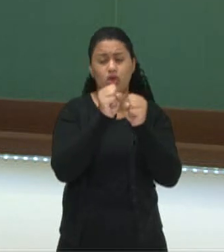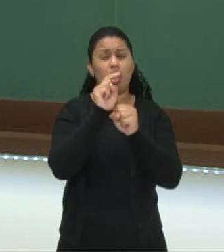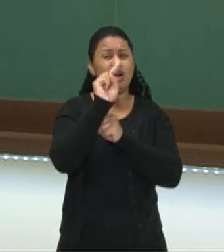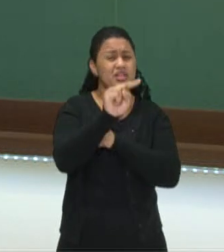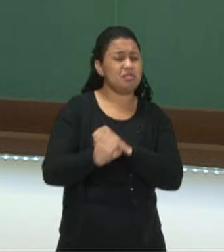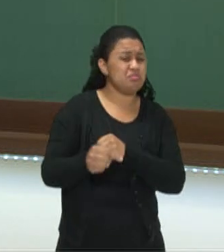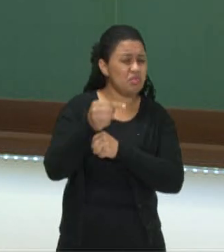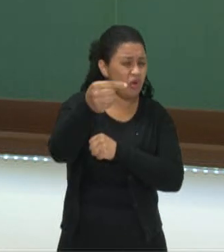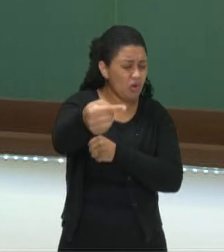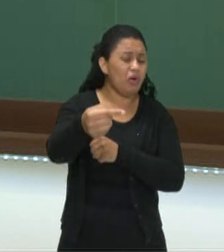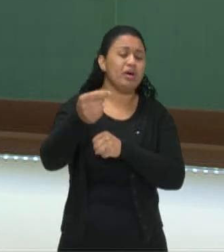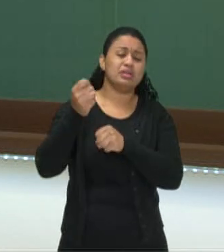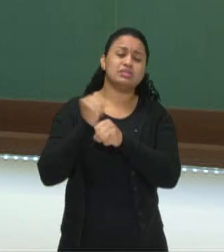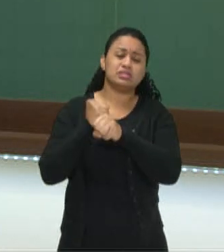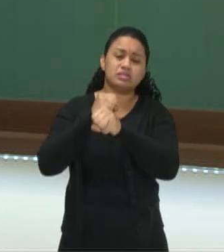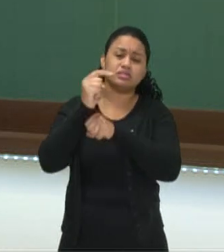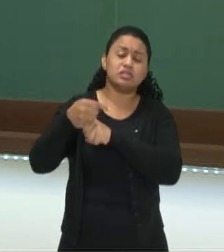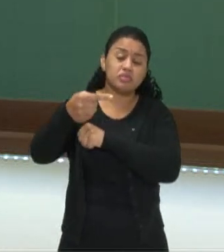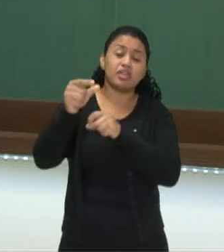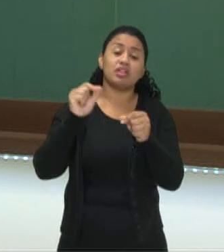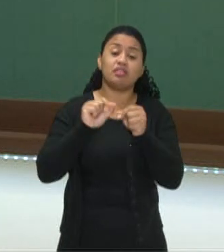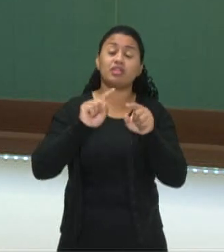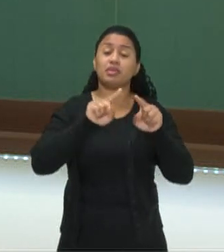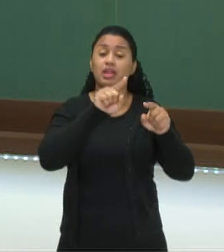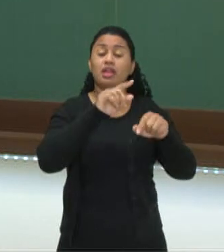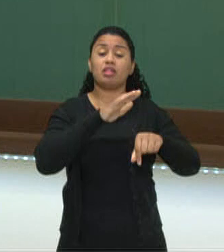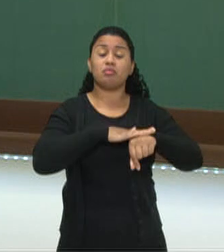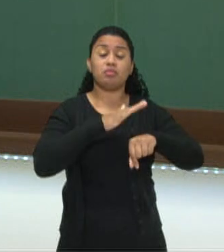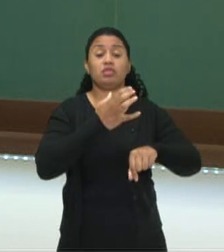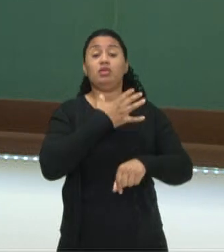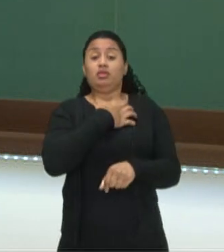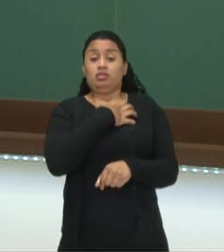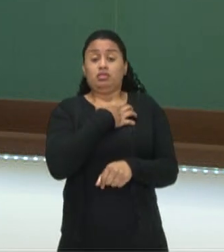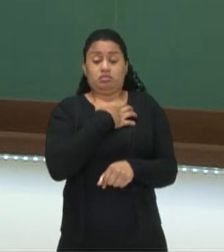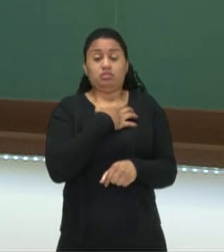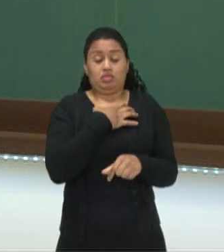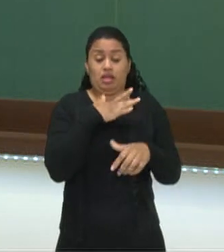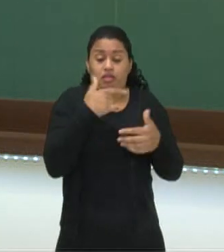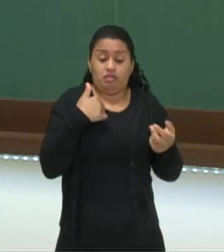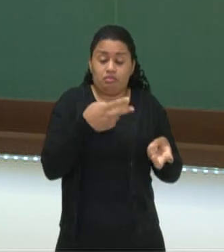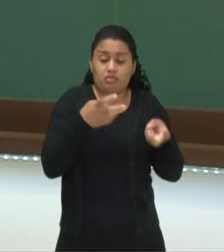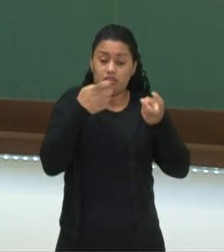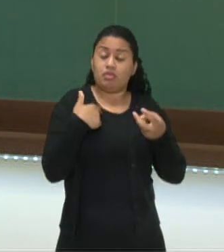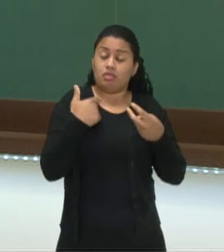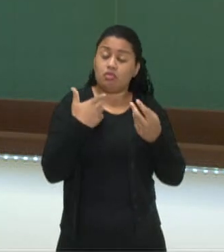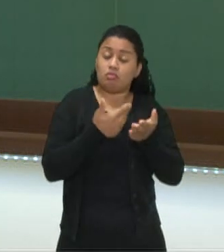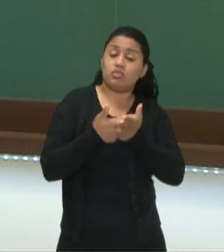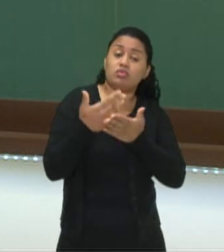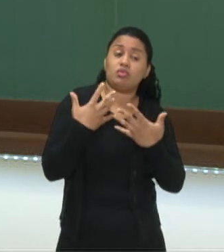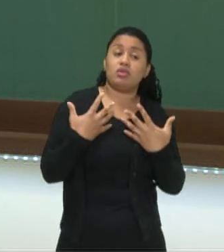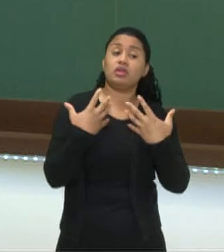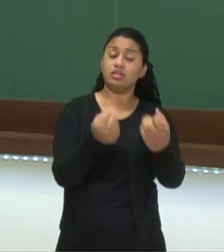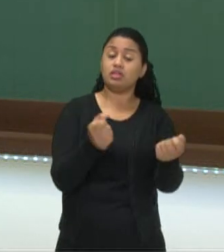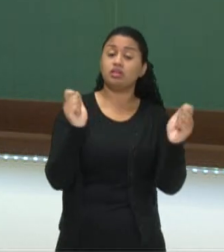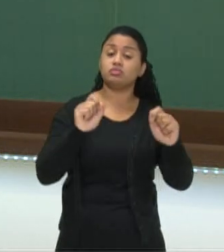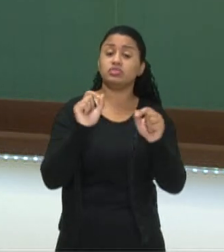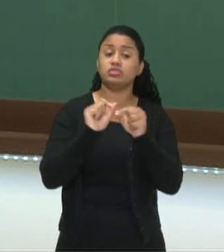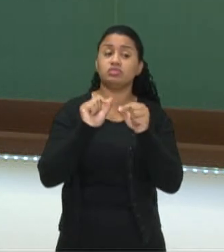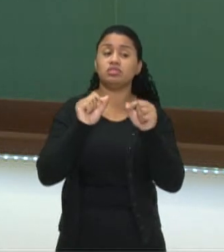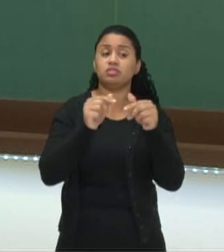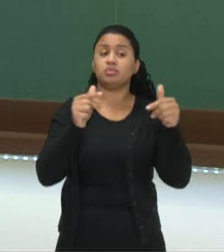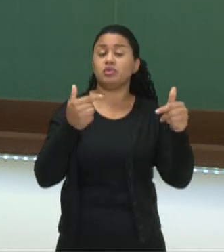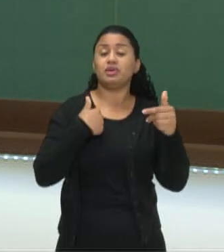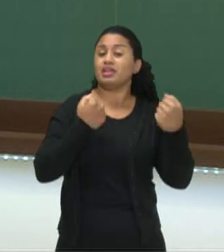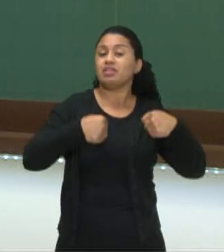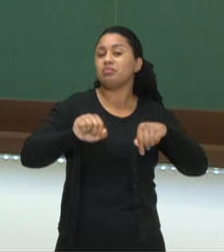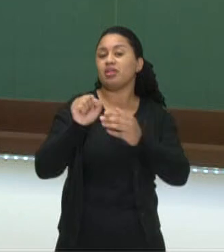essa obra, mas aquele momento impactou ele, até que ele caiu exatamente naquela coisa de aceitar que a gente podia fazer uma representação sem